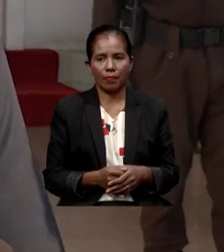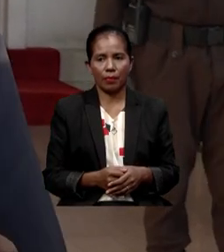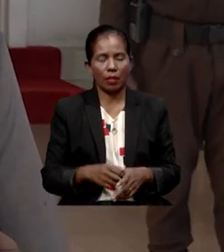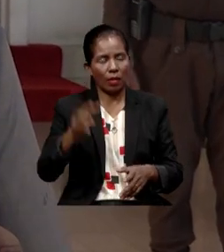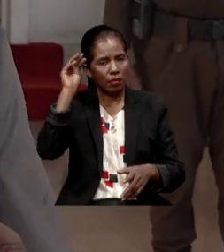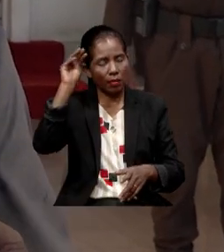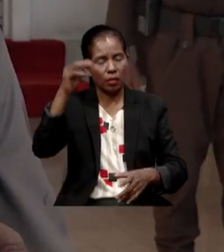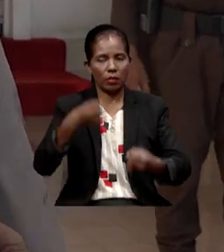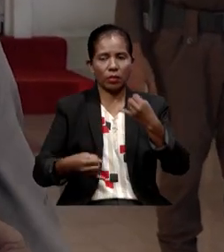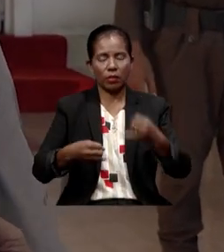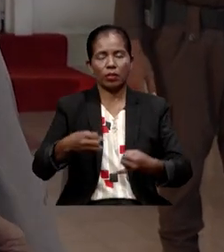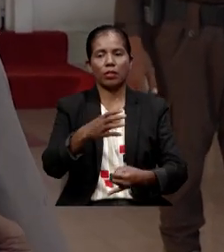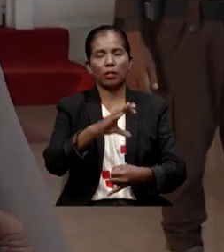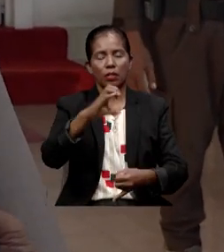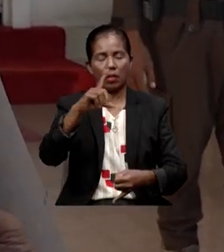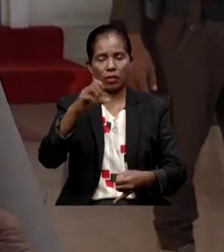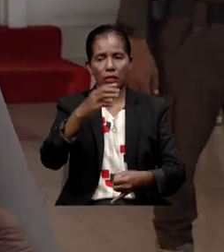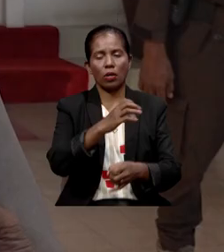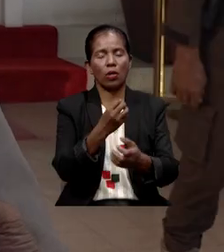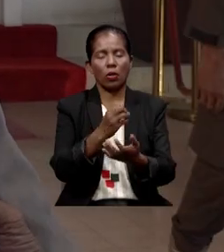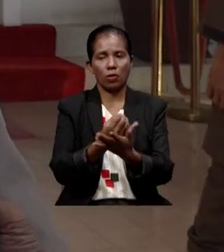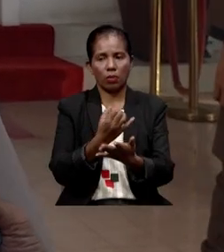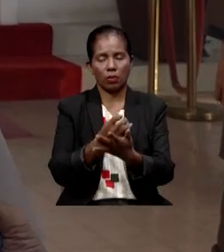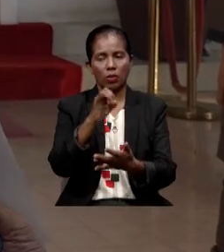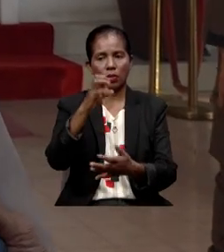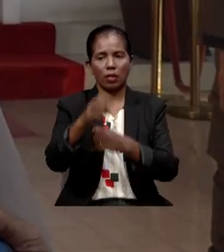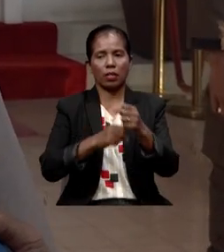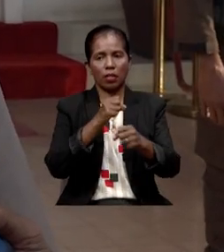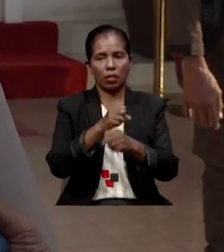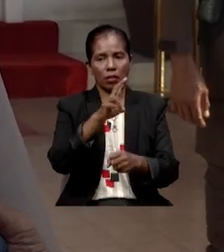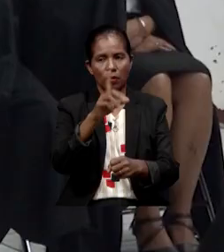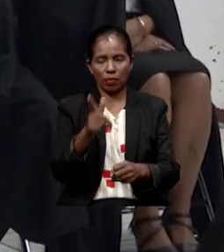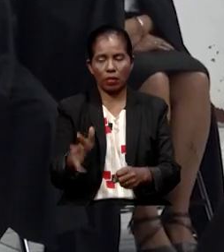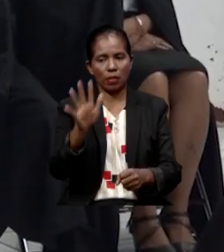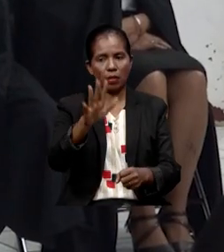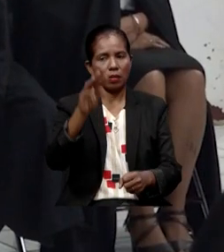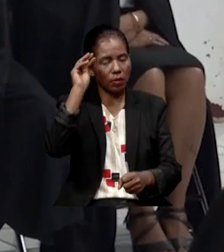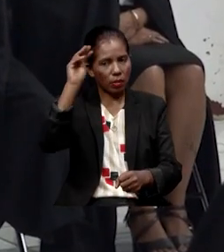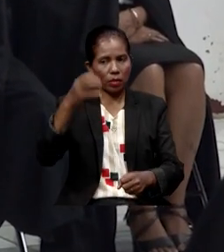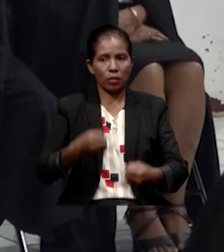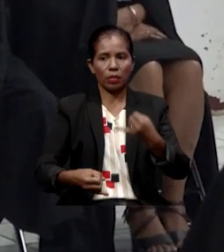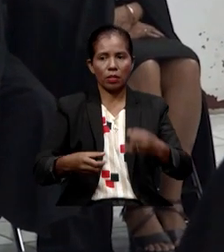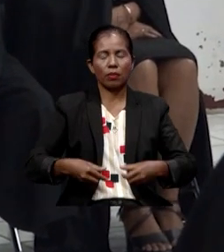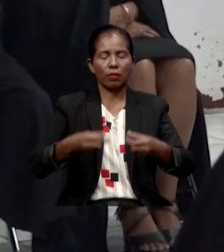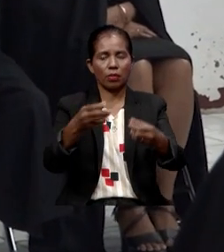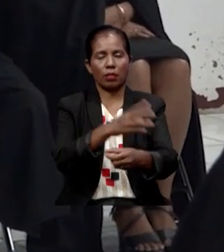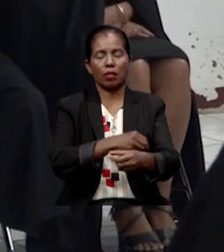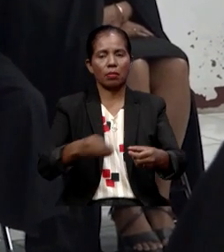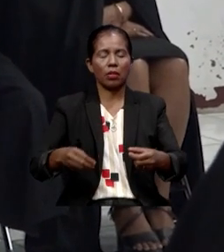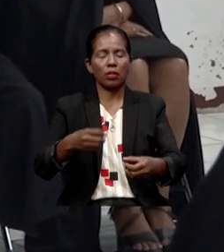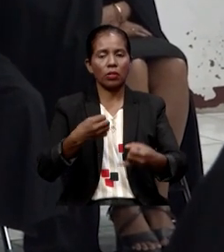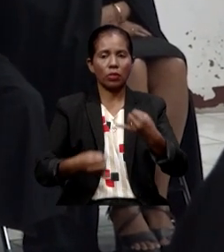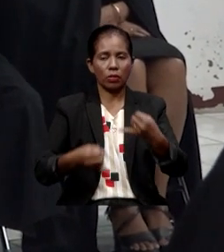Ministro de Justiça Sérgio Ornayateten, Orçamento Geral do Estado, Tina Rinho, Rural Nacional Lima. Ministério da Justiça foi prioridade para a reforma do setor da justiça.